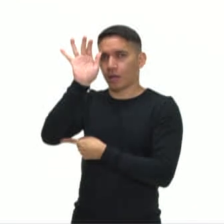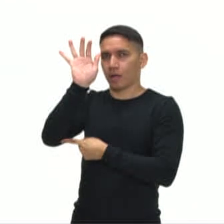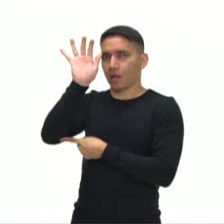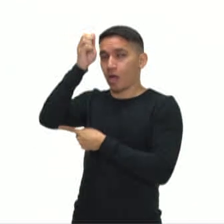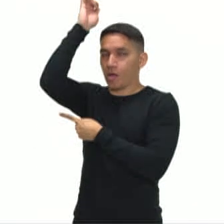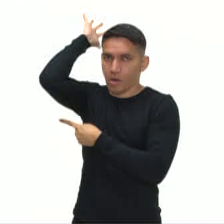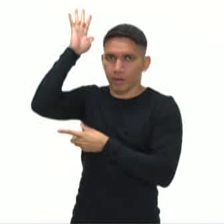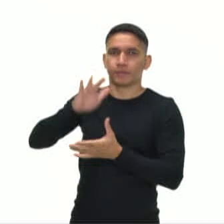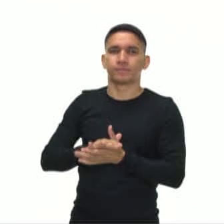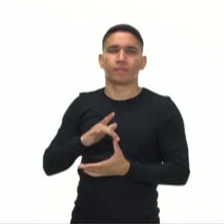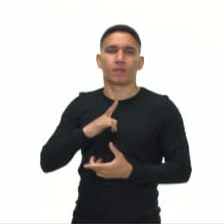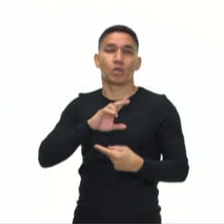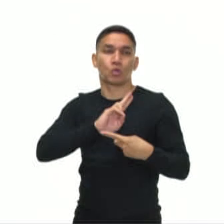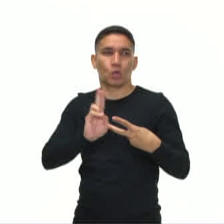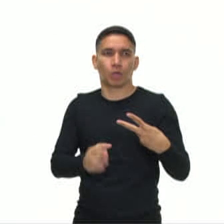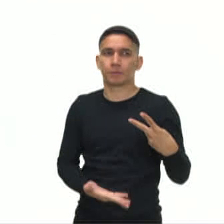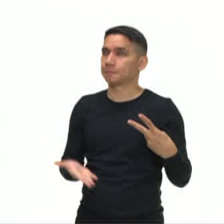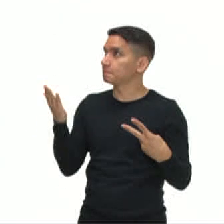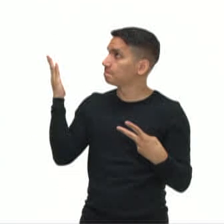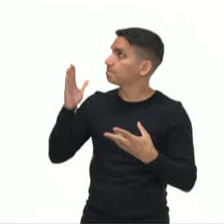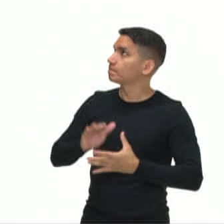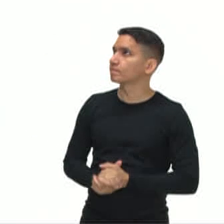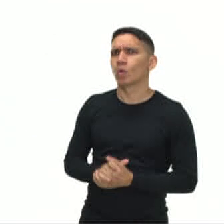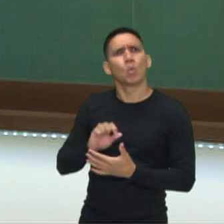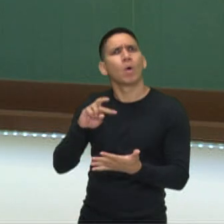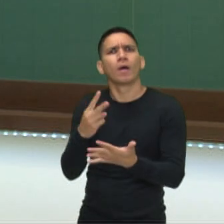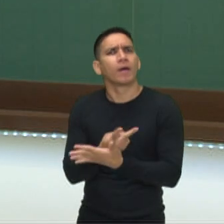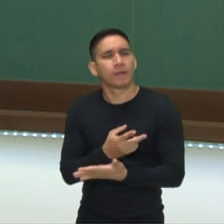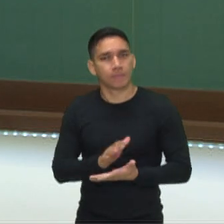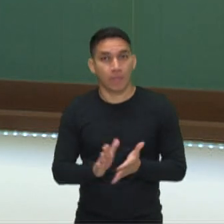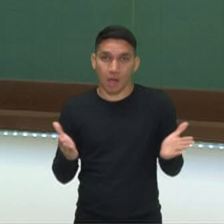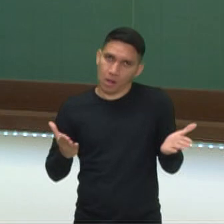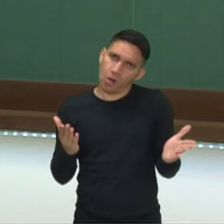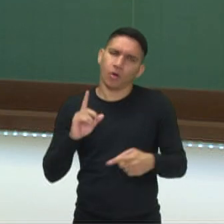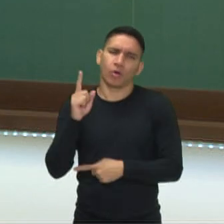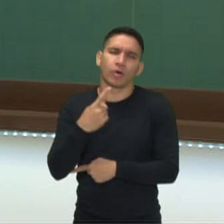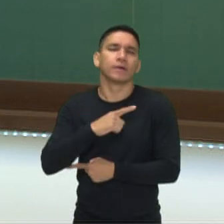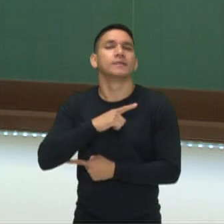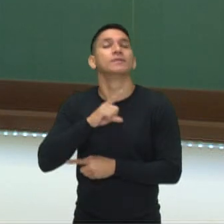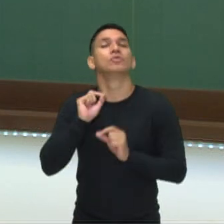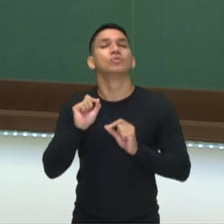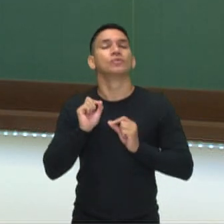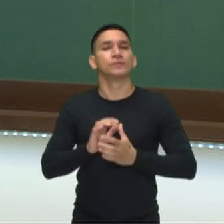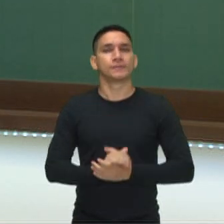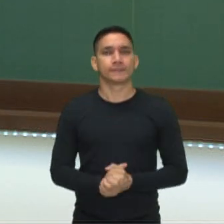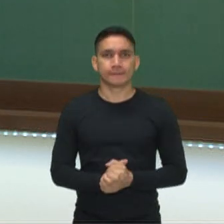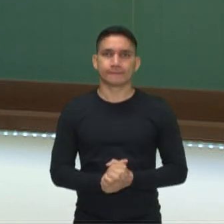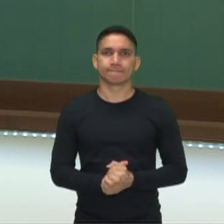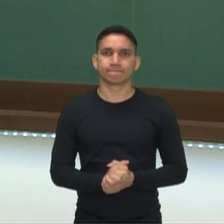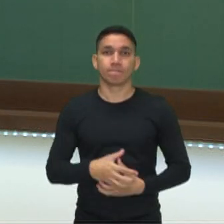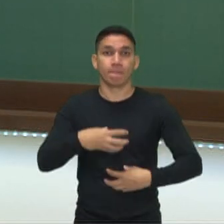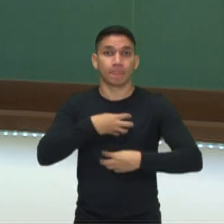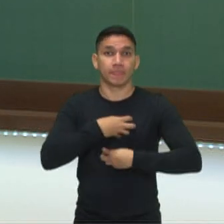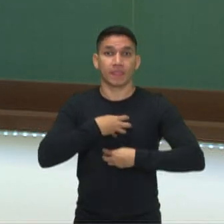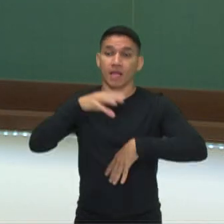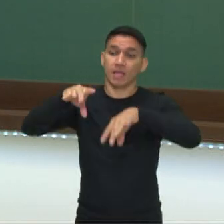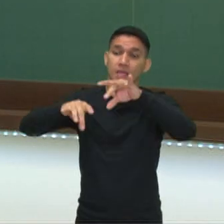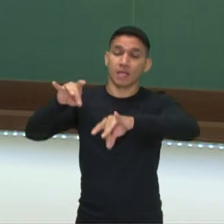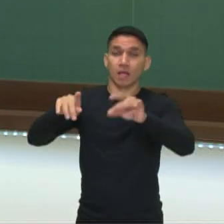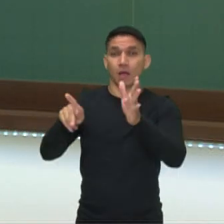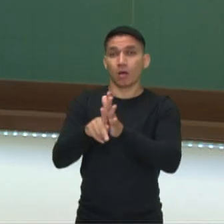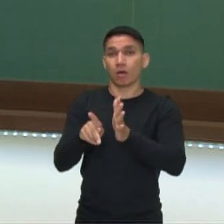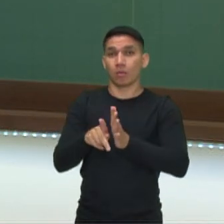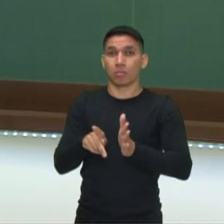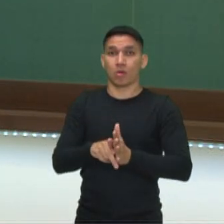toccata e a fábula praetesta. O que acontece? Agora nós temos um estilo teatral feito